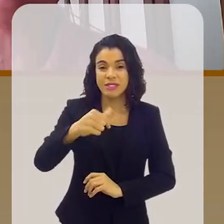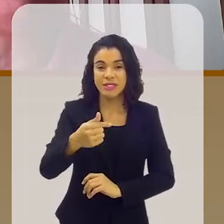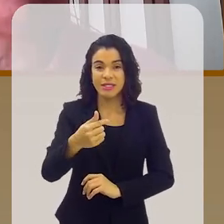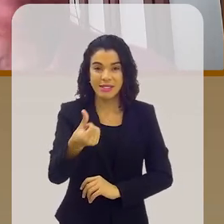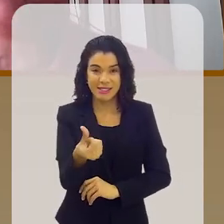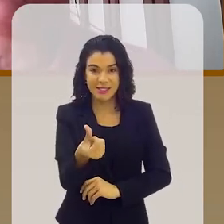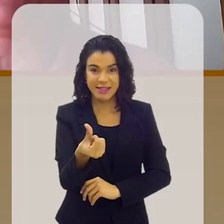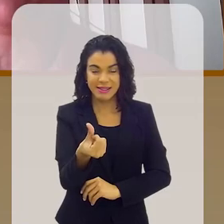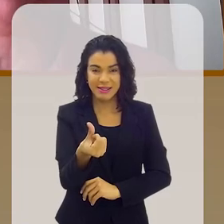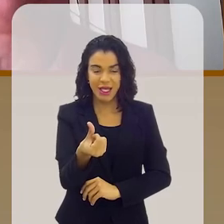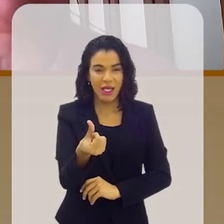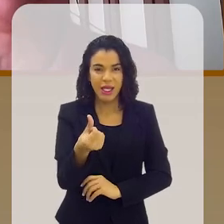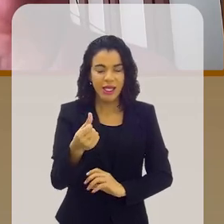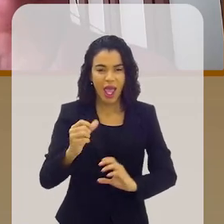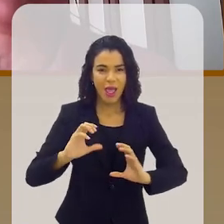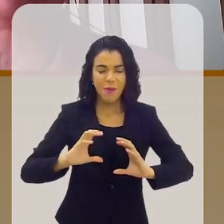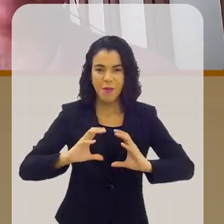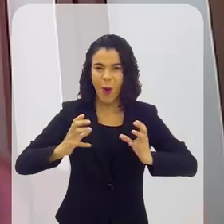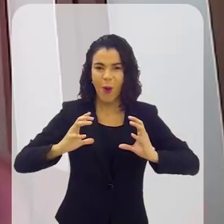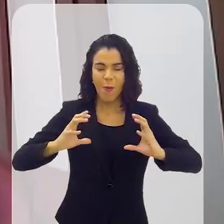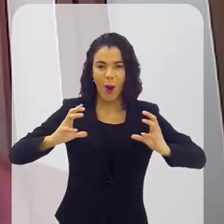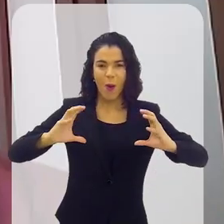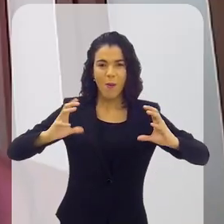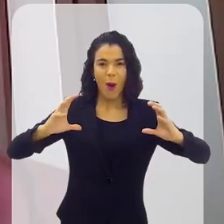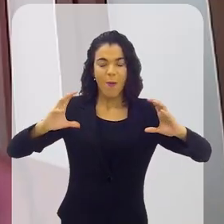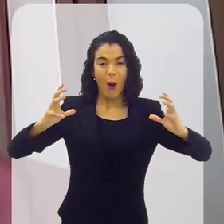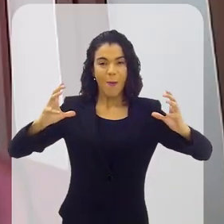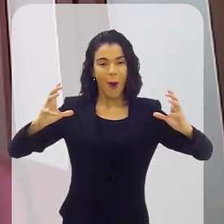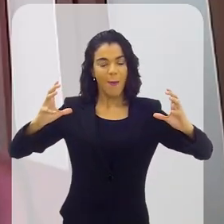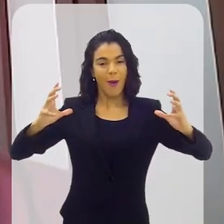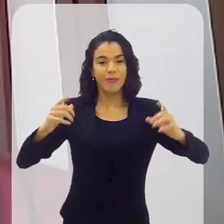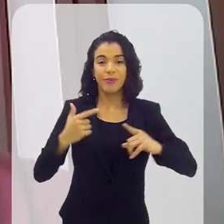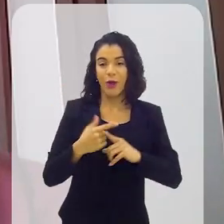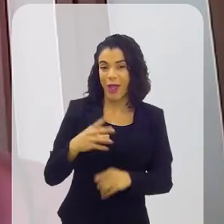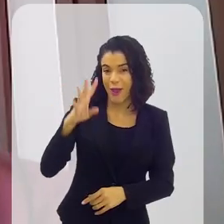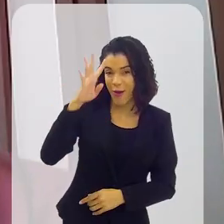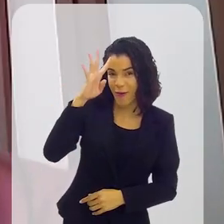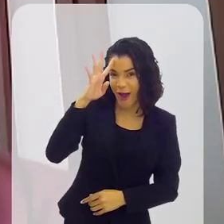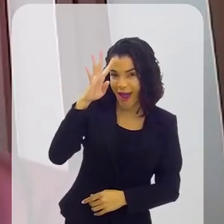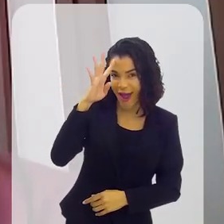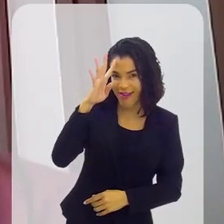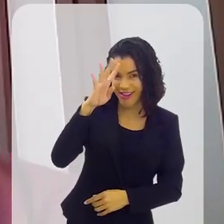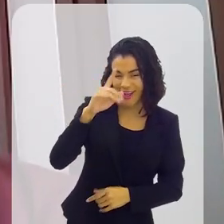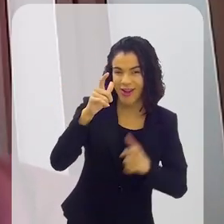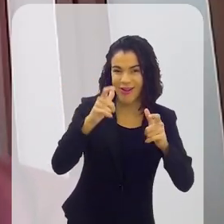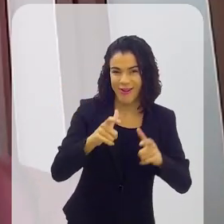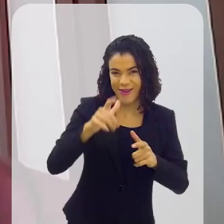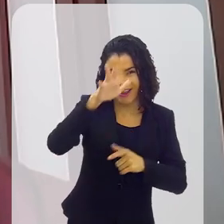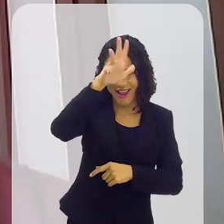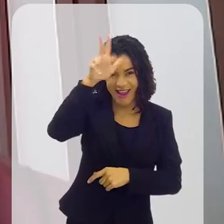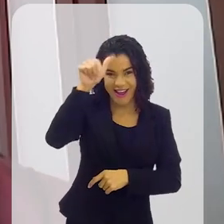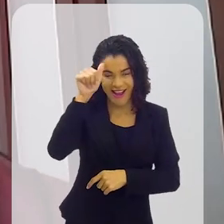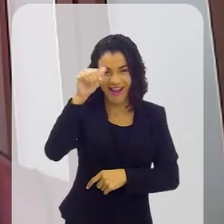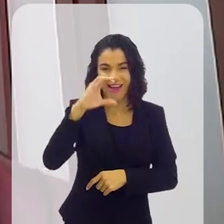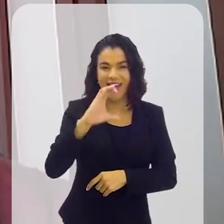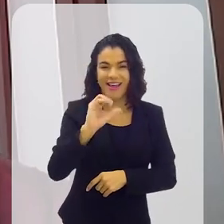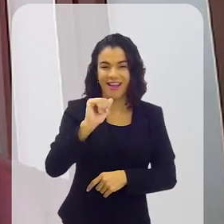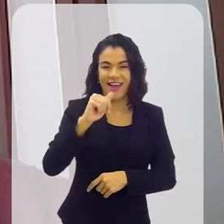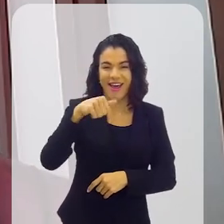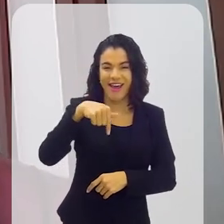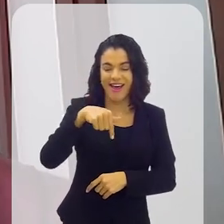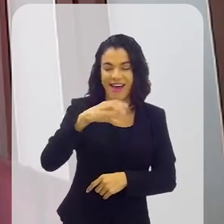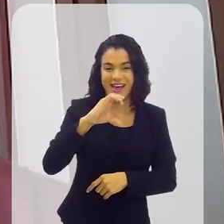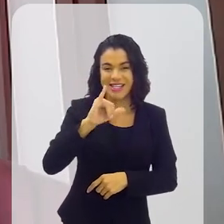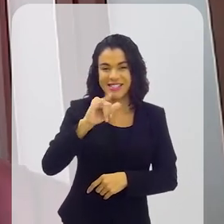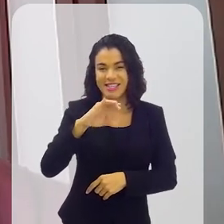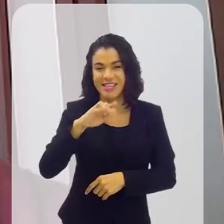aí virou uma bola de neve, porque da quarta-feira do Cacique começou a ter esses pagodes em tudo quanto